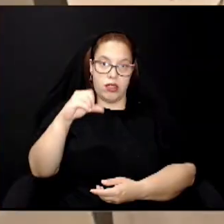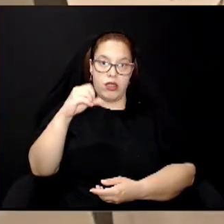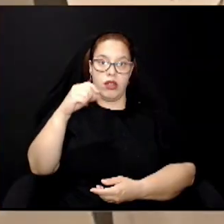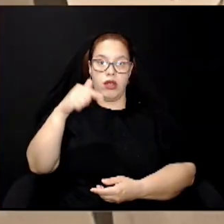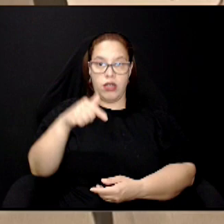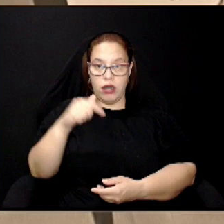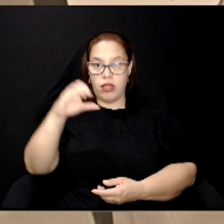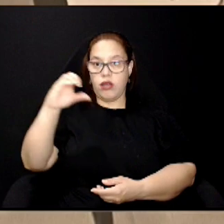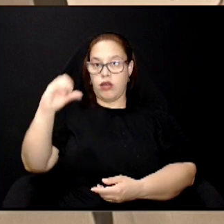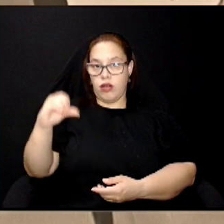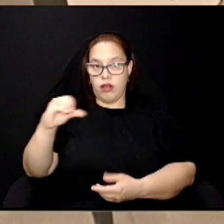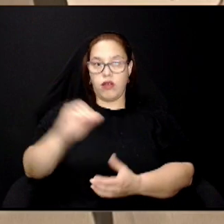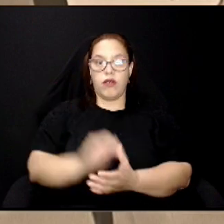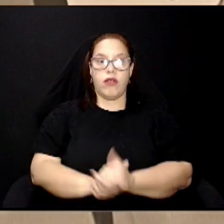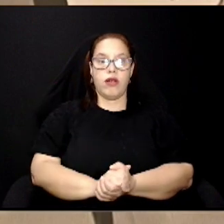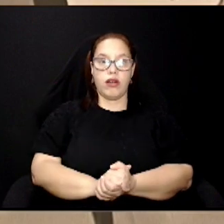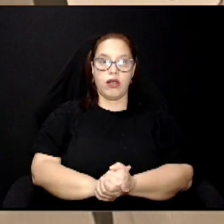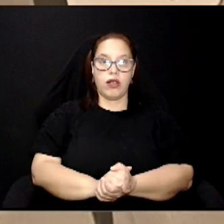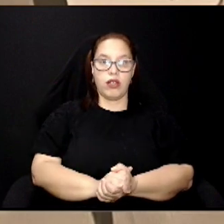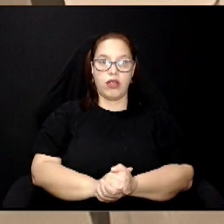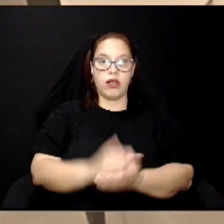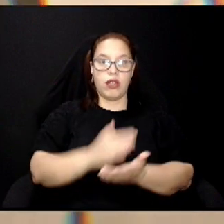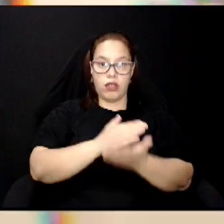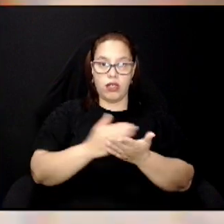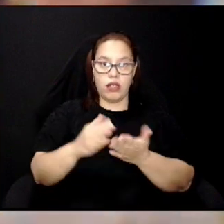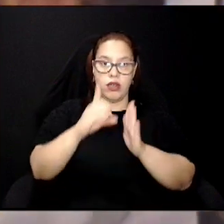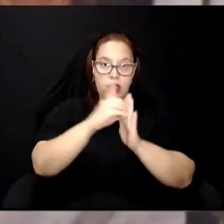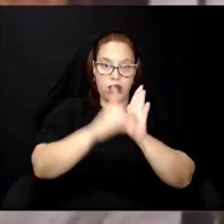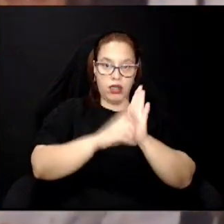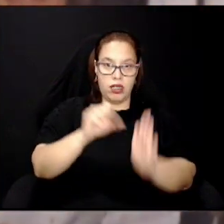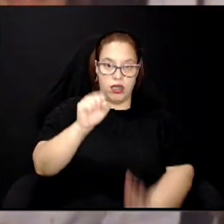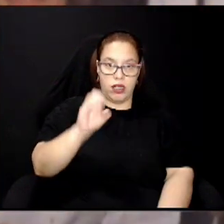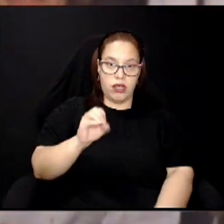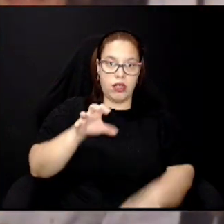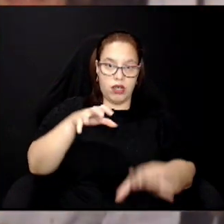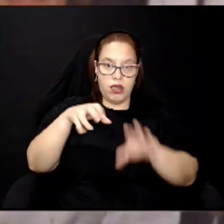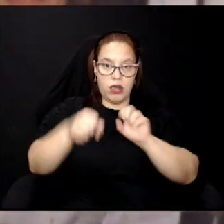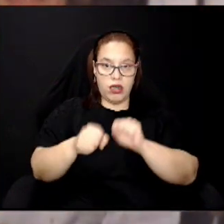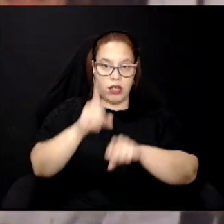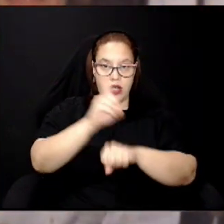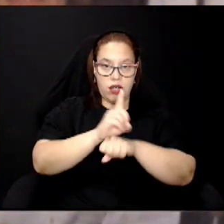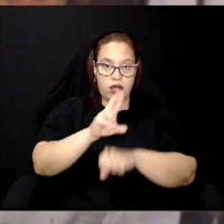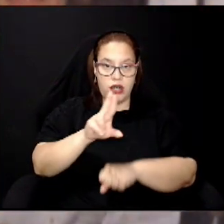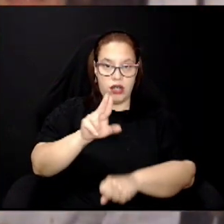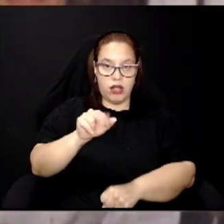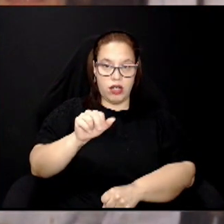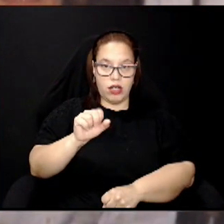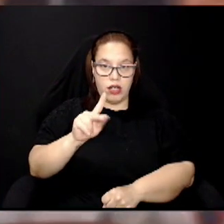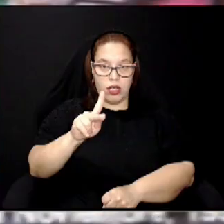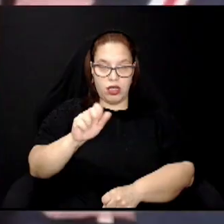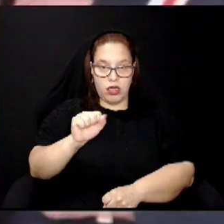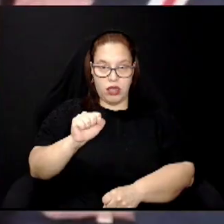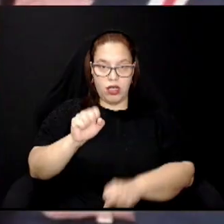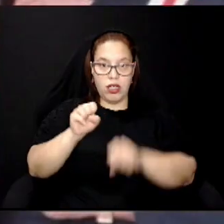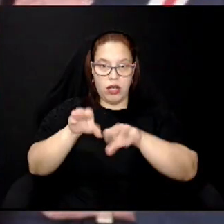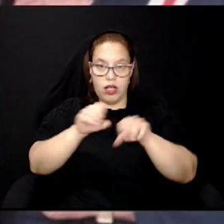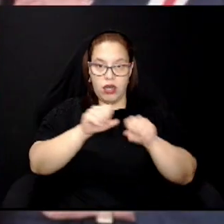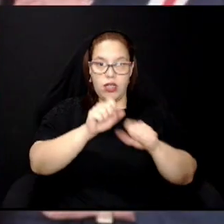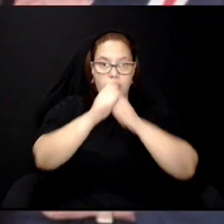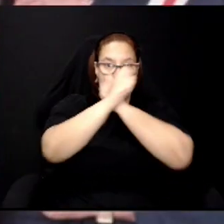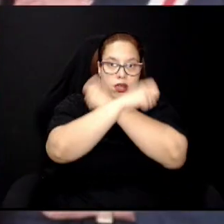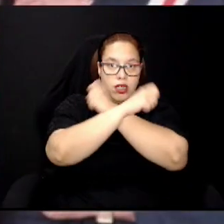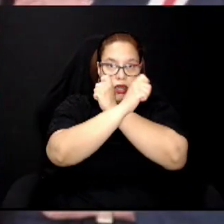1979. No início da década de 80, concluiu o doutorado na USP e foi convidado a lecionar na Pontifícia